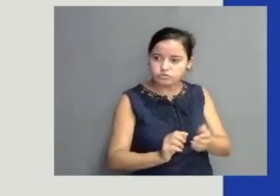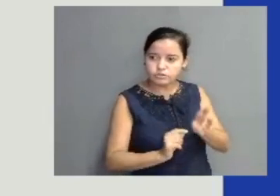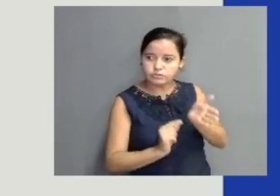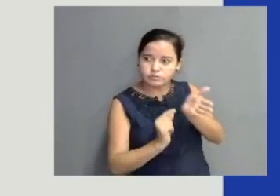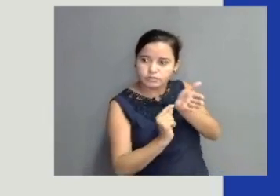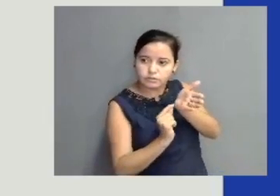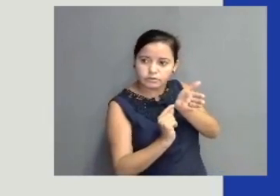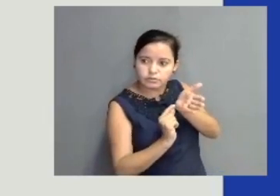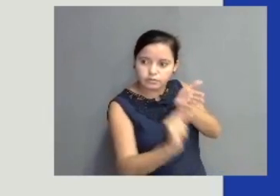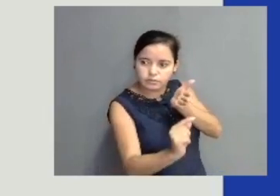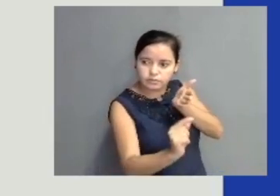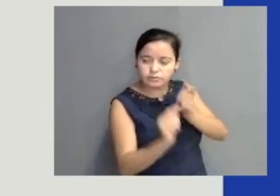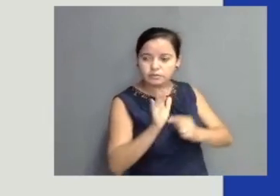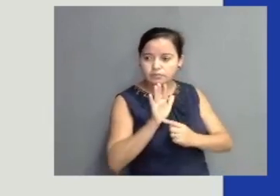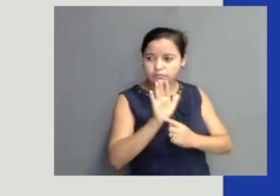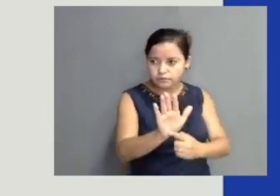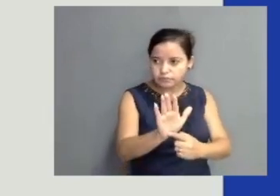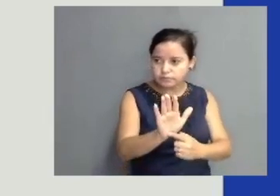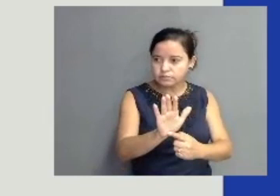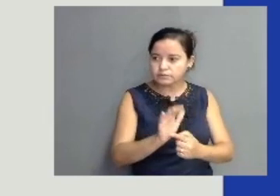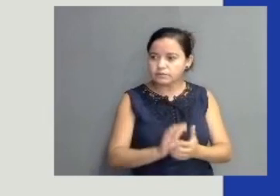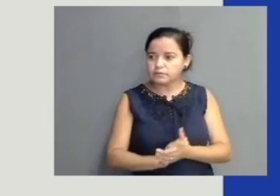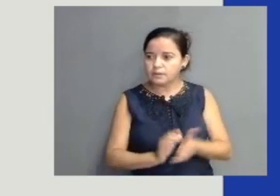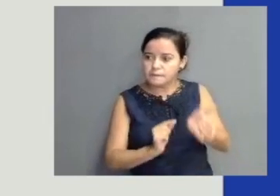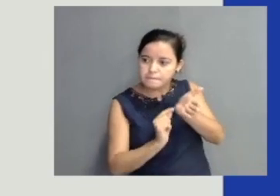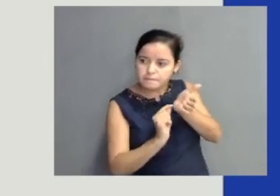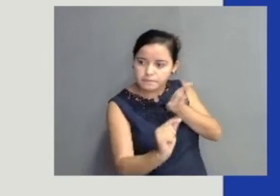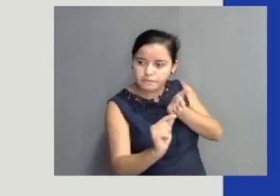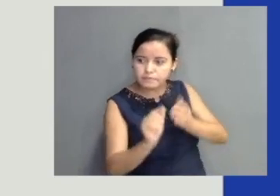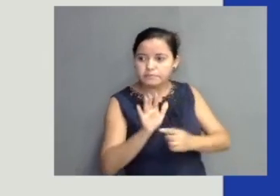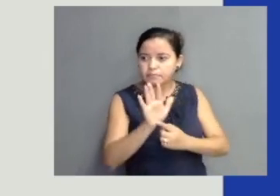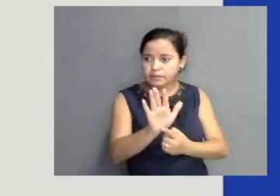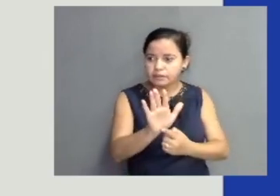Miudeza, né, destacada novamente. Brilhantina.